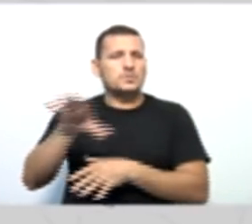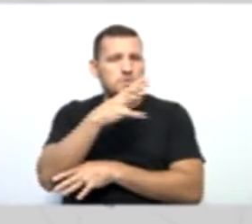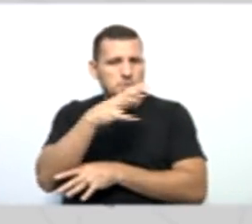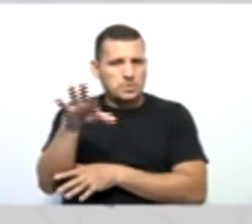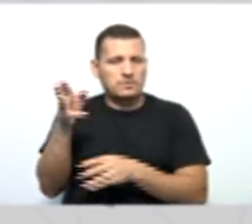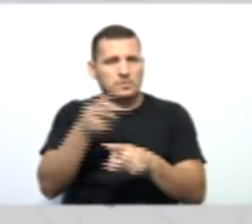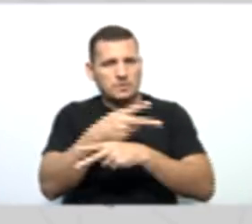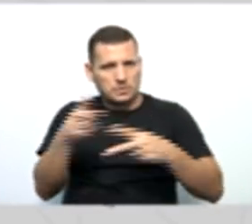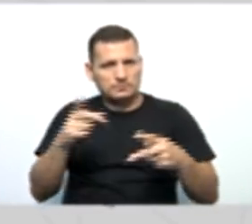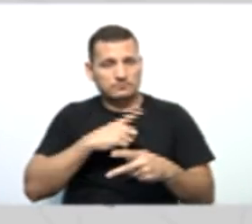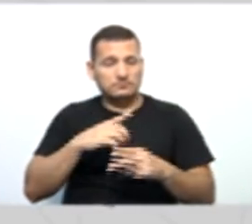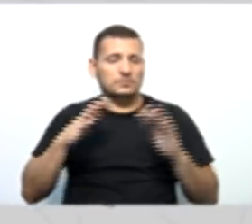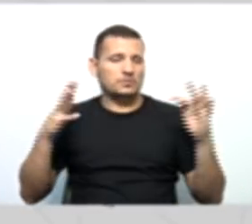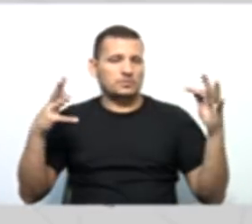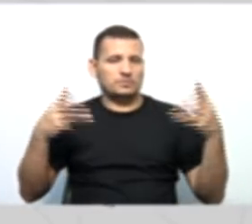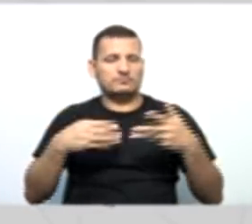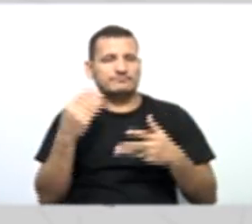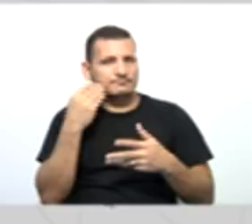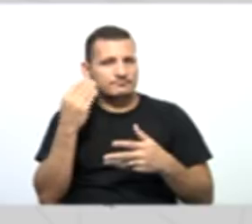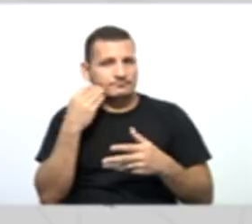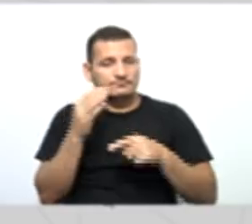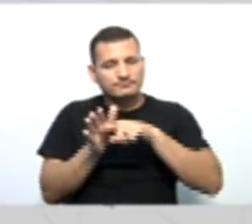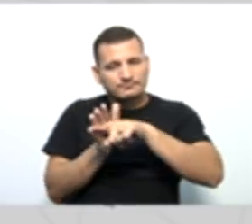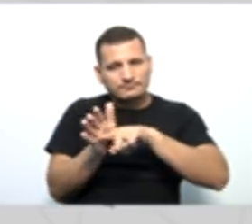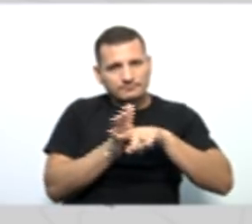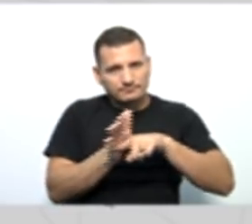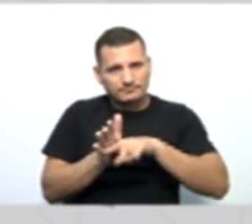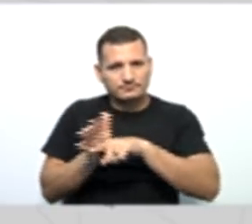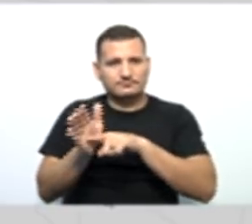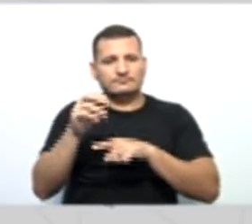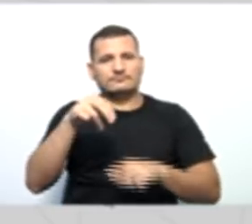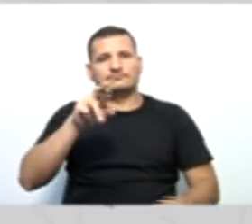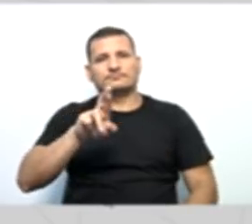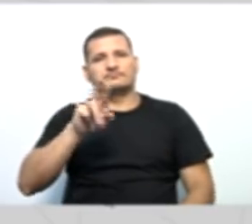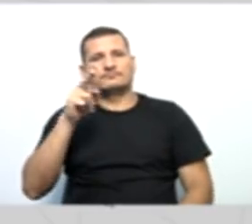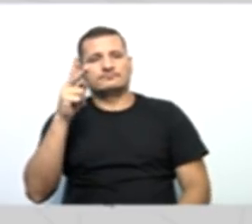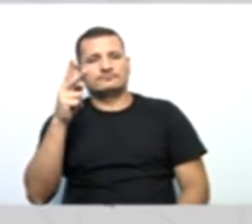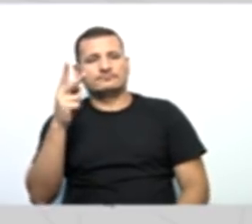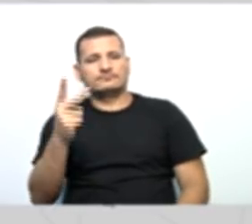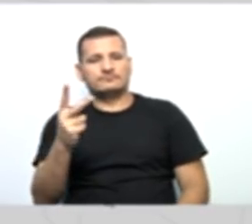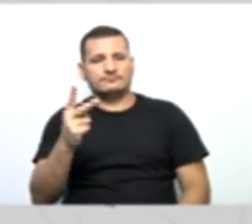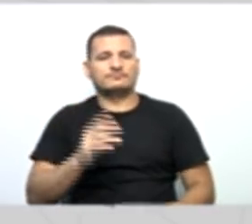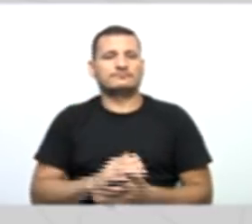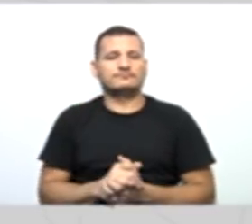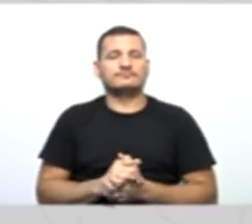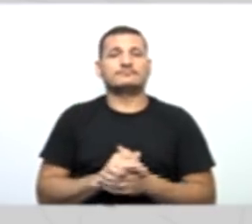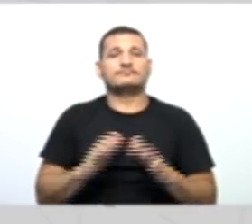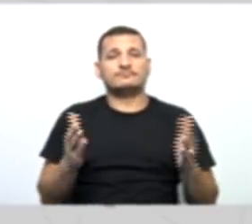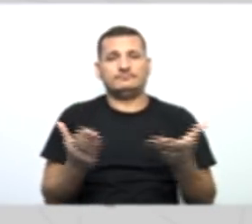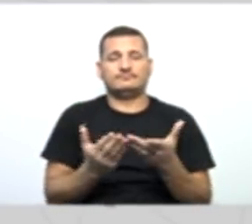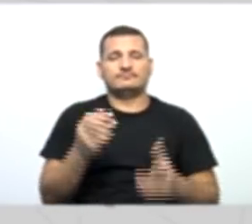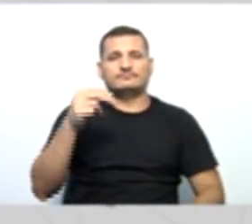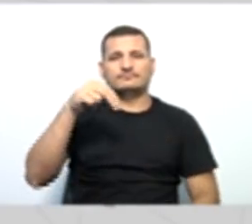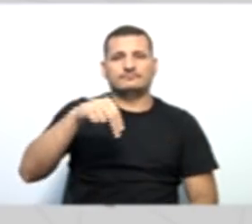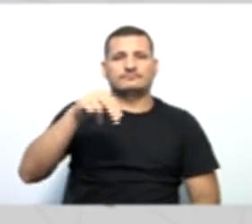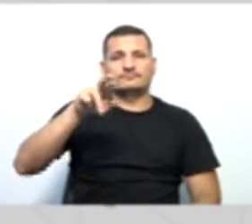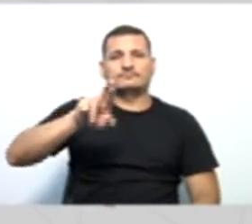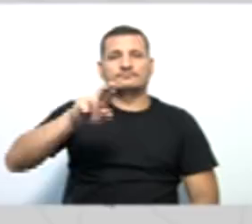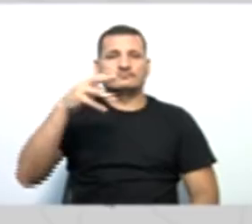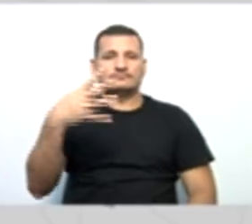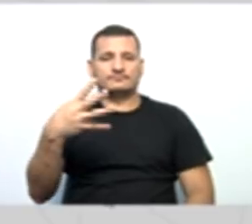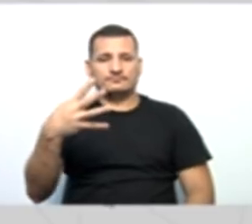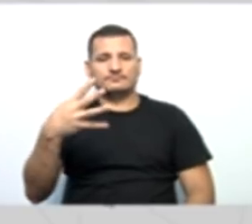tudo isso vai ser verificado por essa inspeção prévia na NR2. Pulamos lá para a NR4.